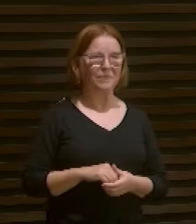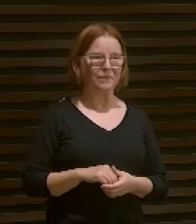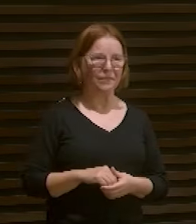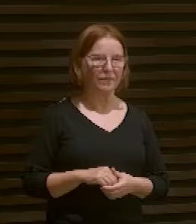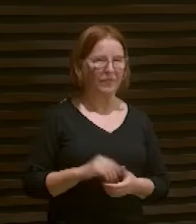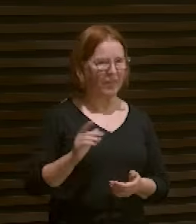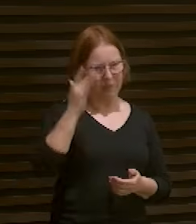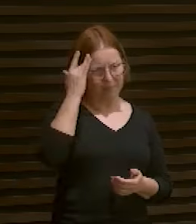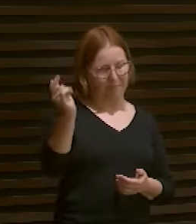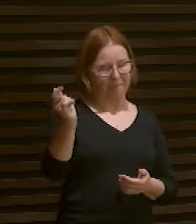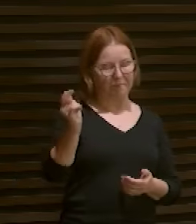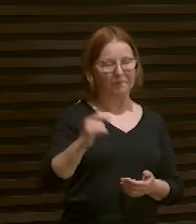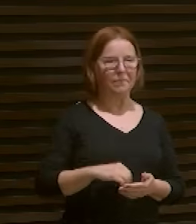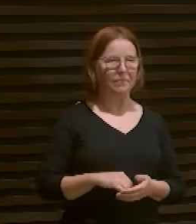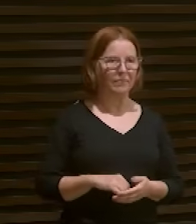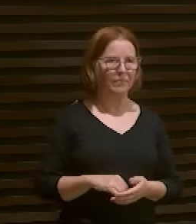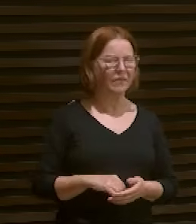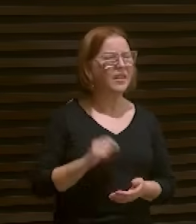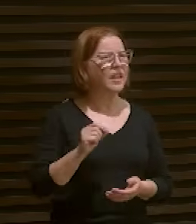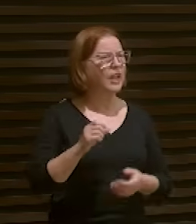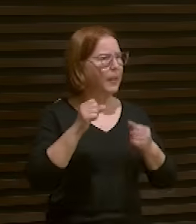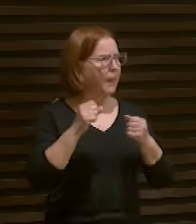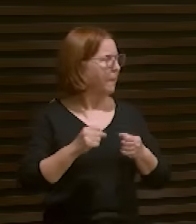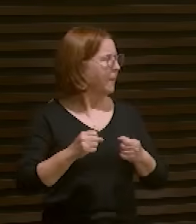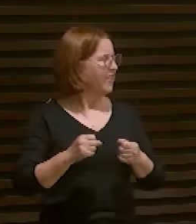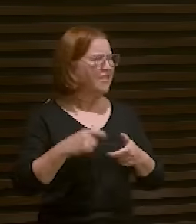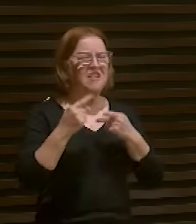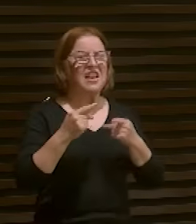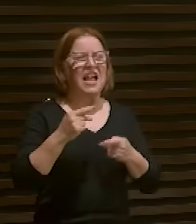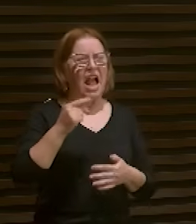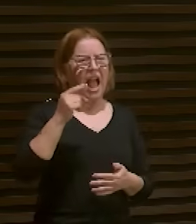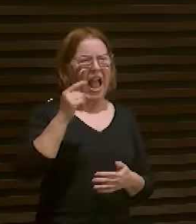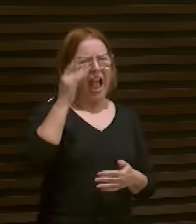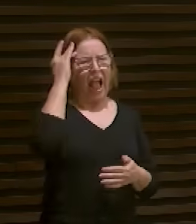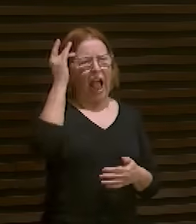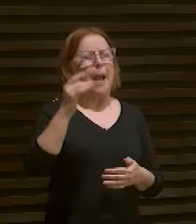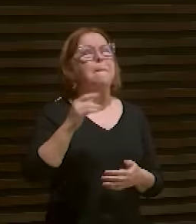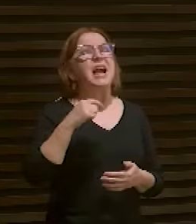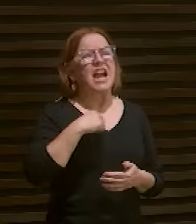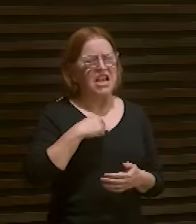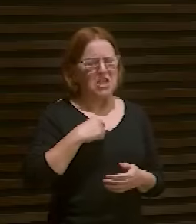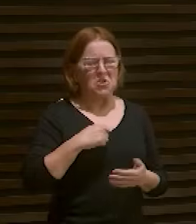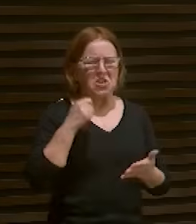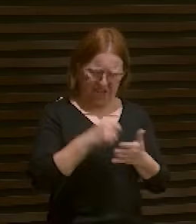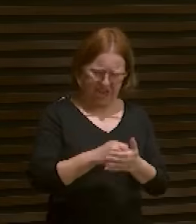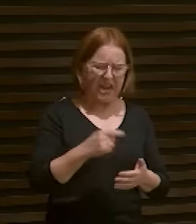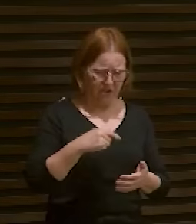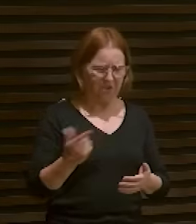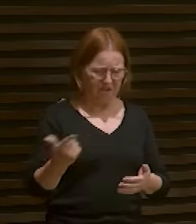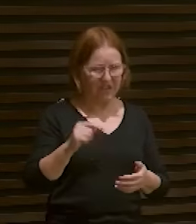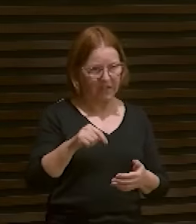Não é amanhã. Quem aqui pode bater no peito e dizer: amanhã sem falta eu estou aqui? Só se você for doido.